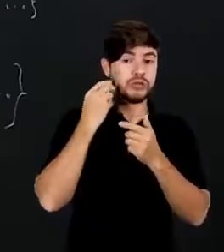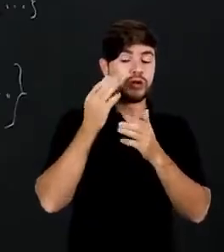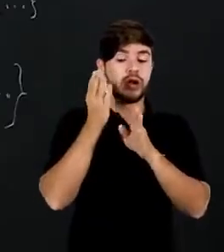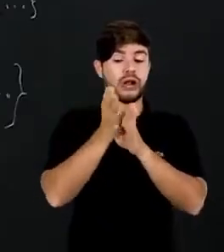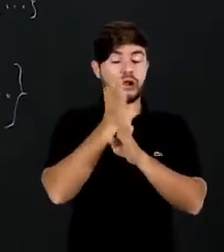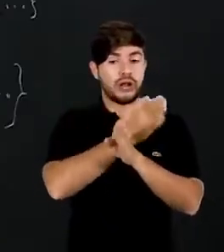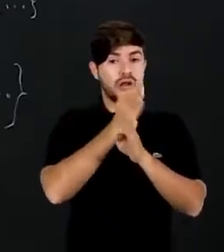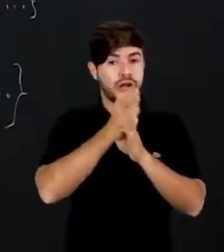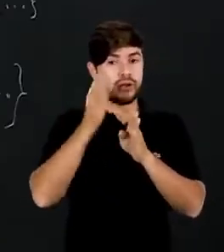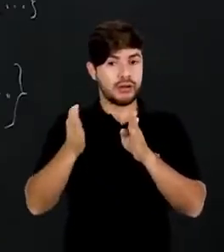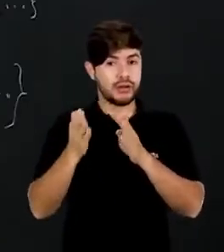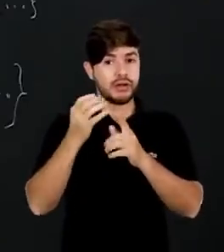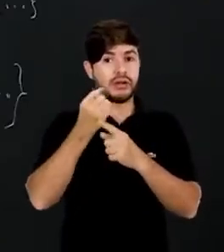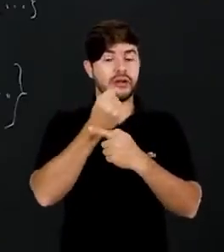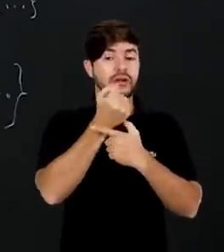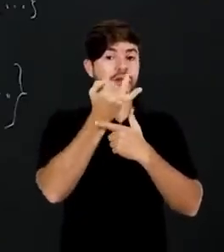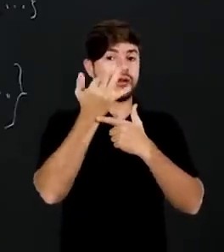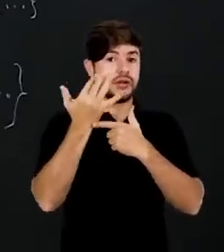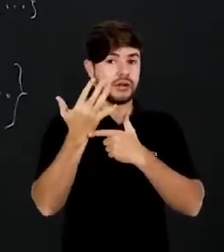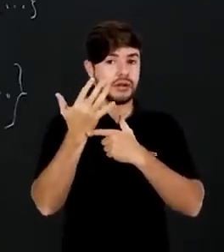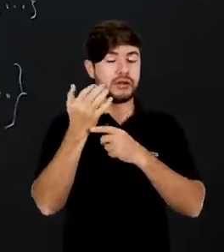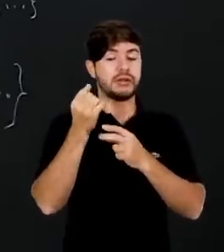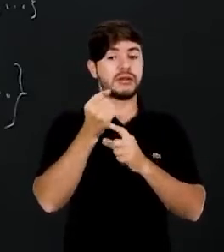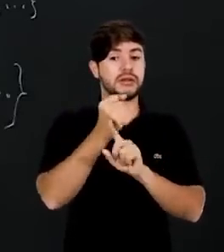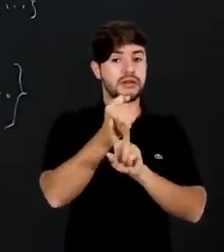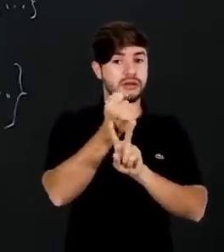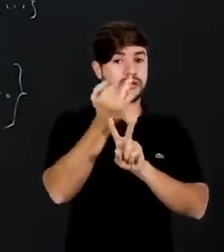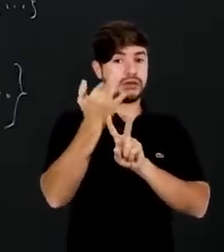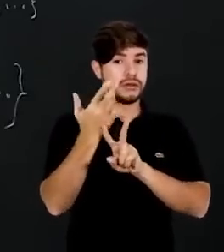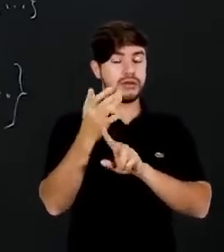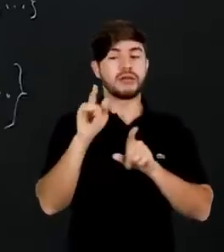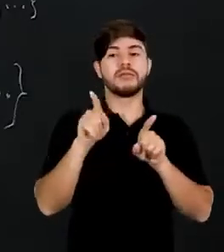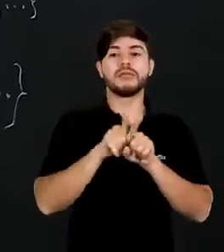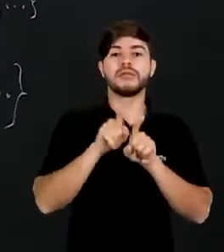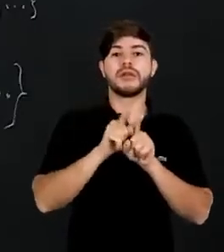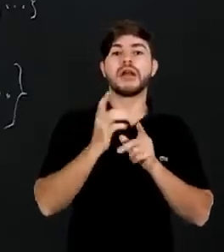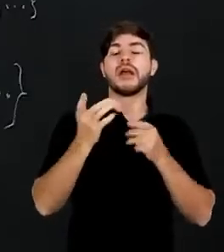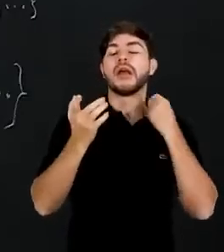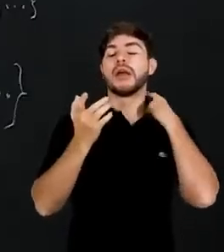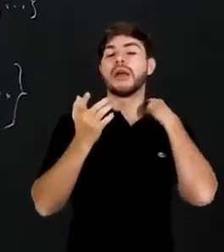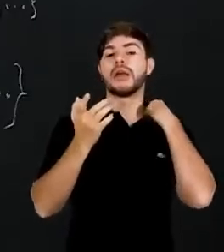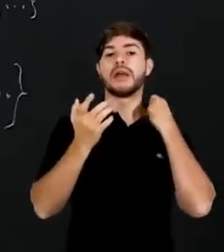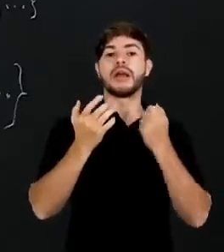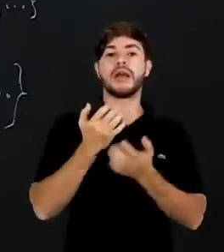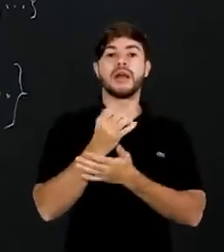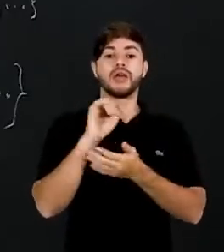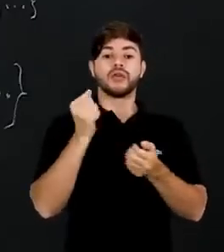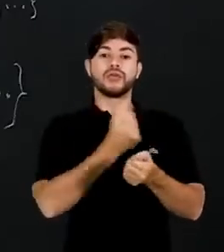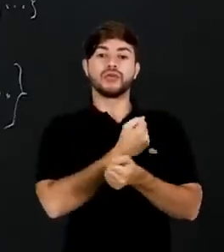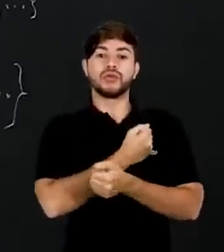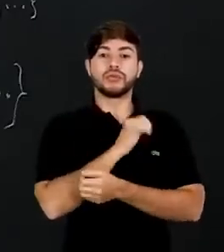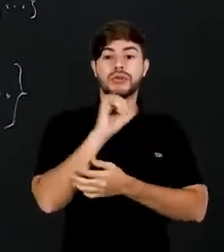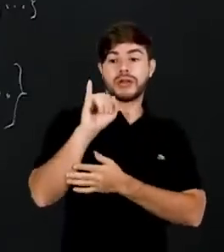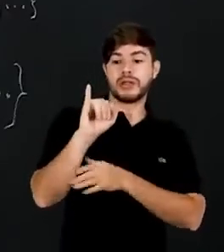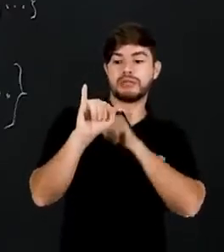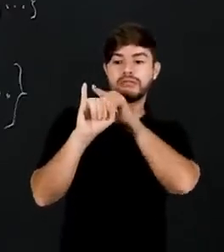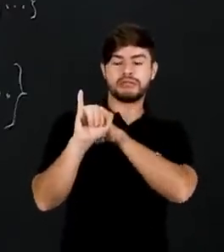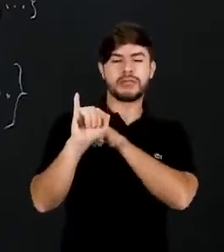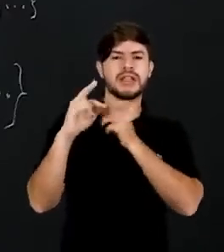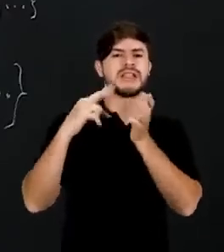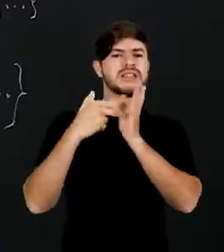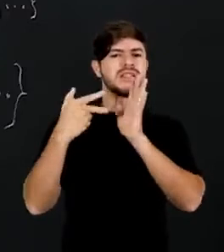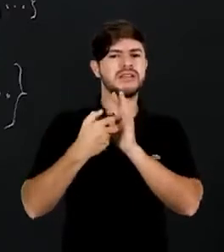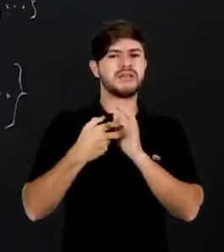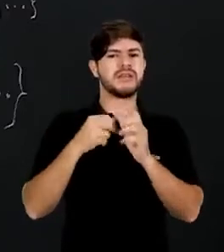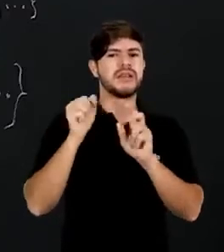racionais, nós também temos aqui o conjunto I, onde esse conjunto I representa os irracionais.